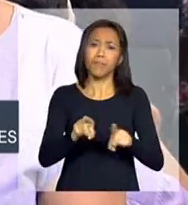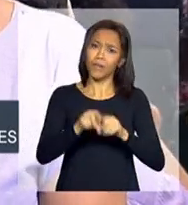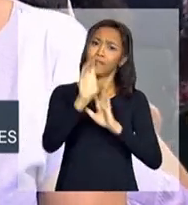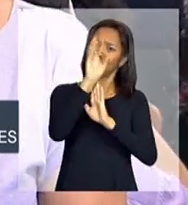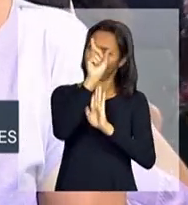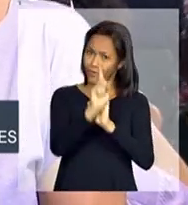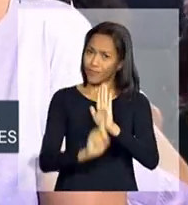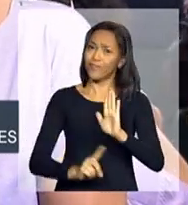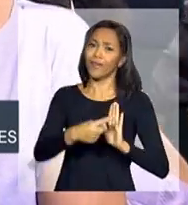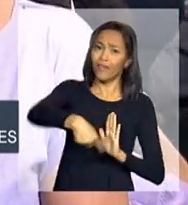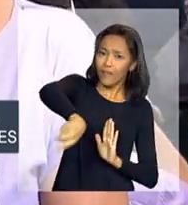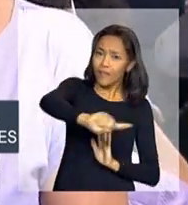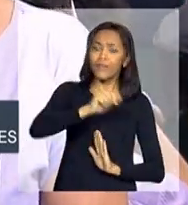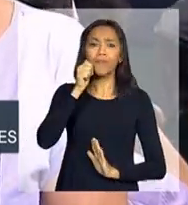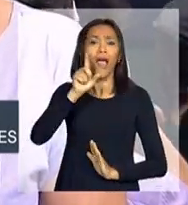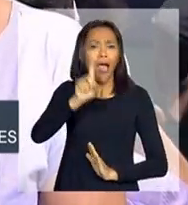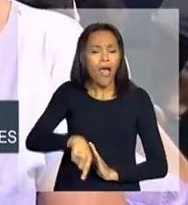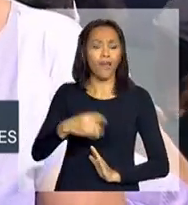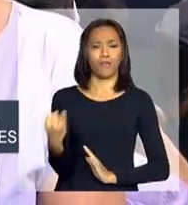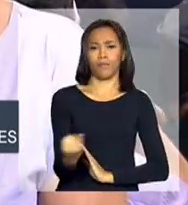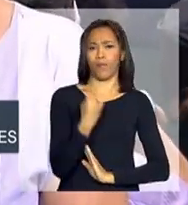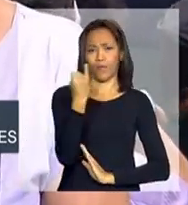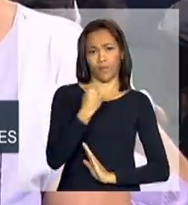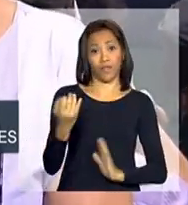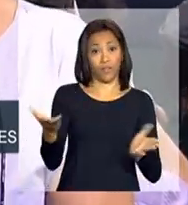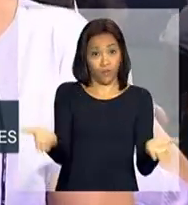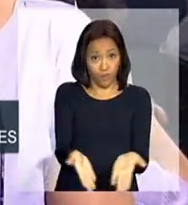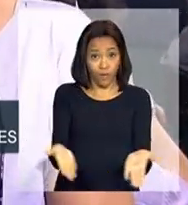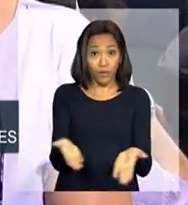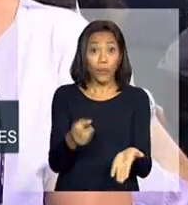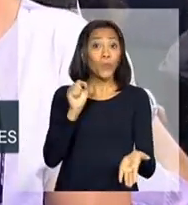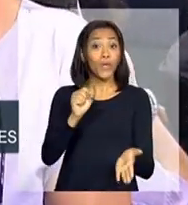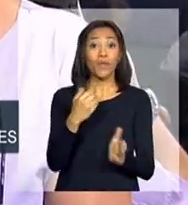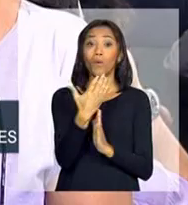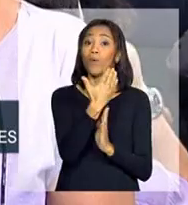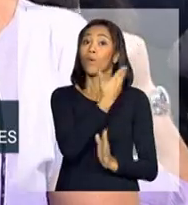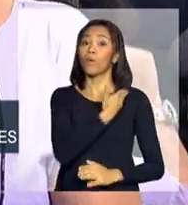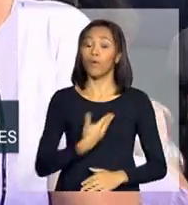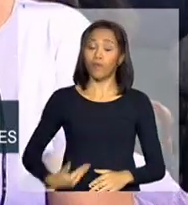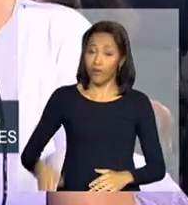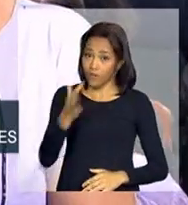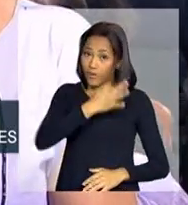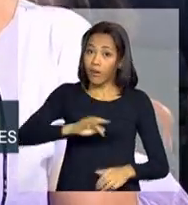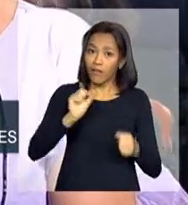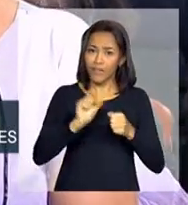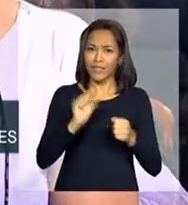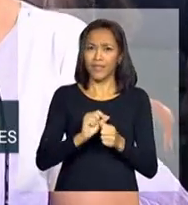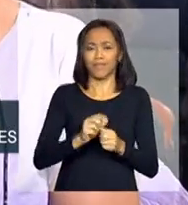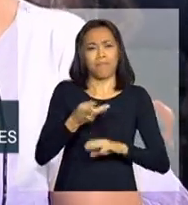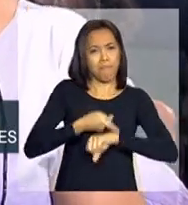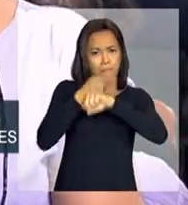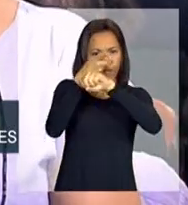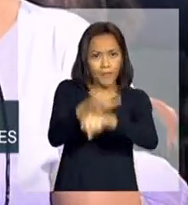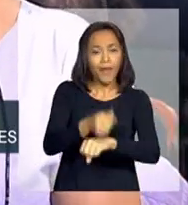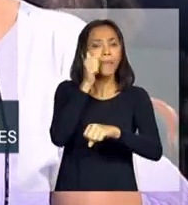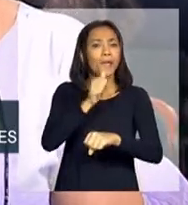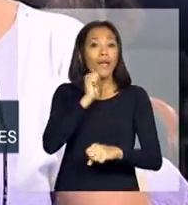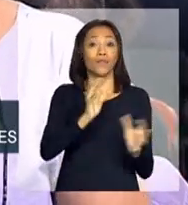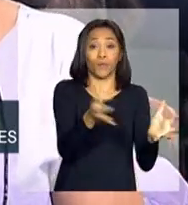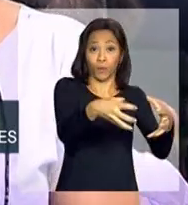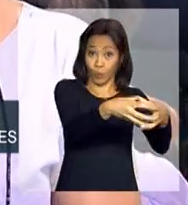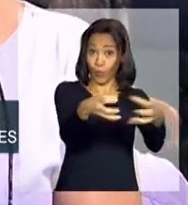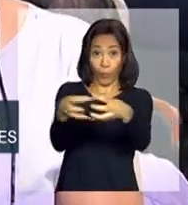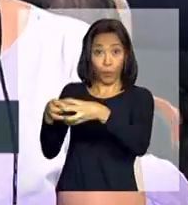mulheres. Então, é super importante, nesse momento, o que o governo federal está fazendo, em premiar mulheres, grupos de